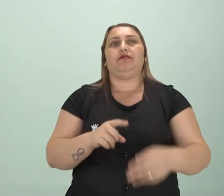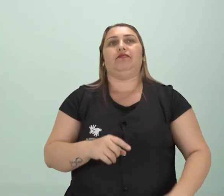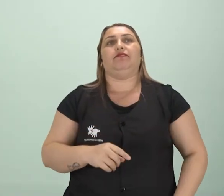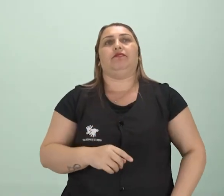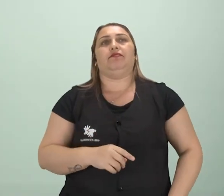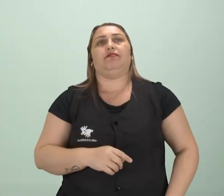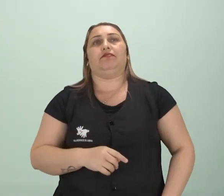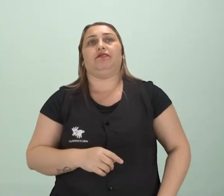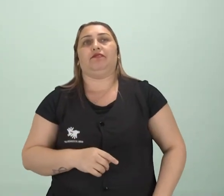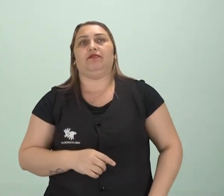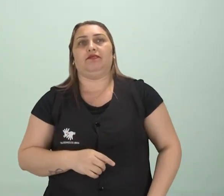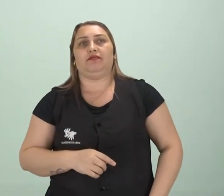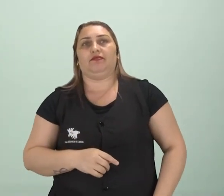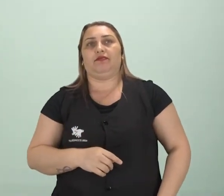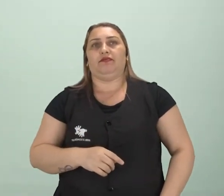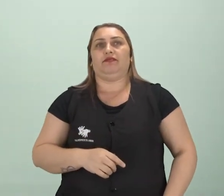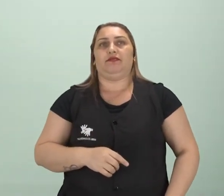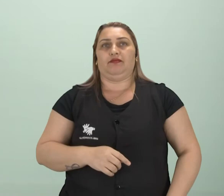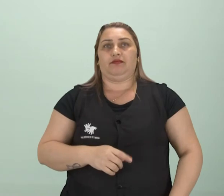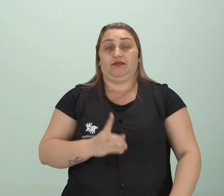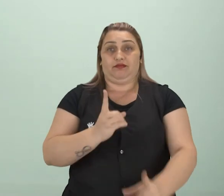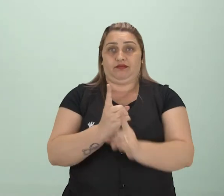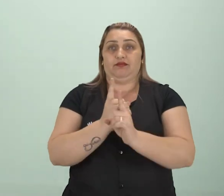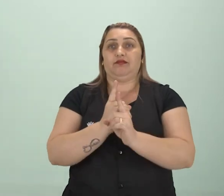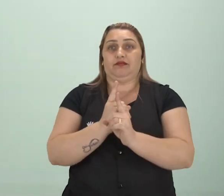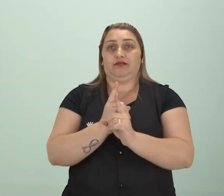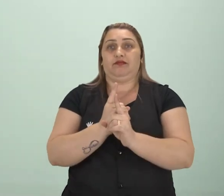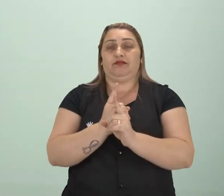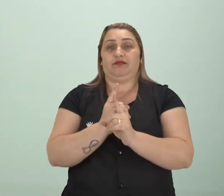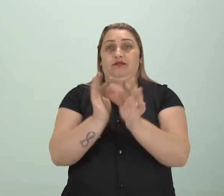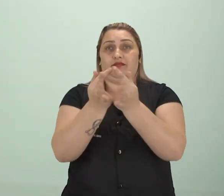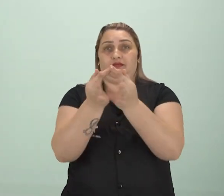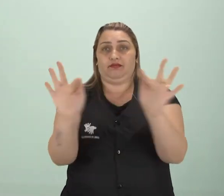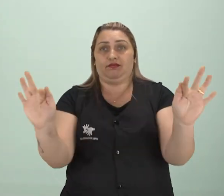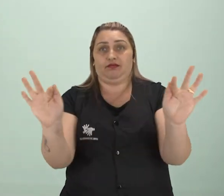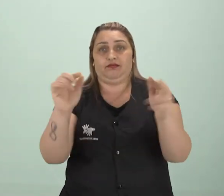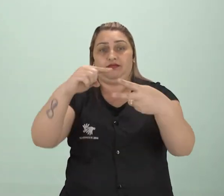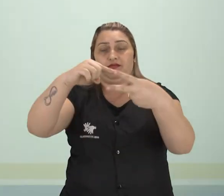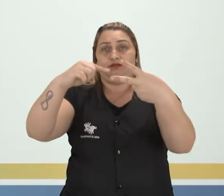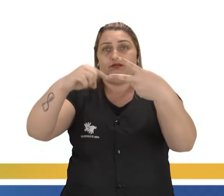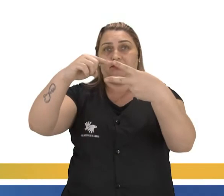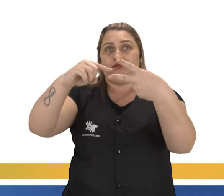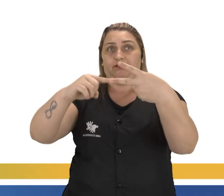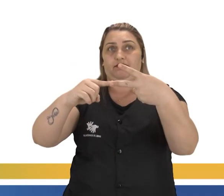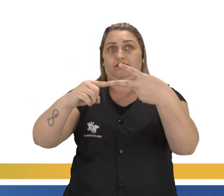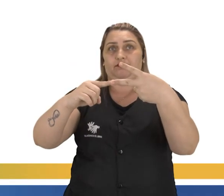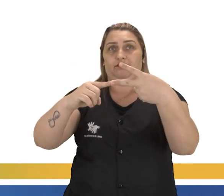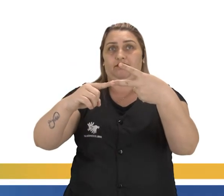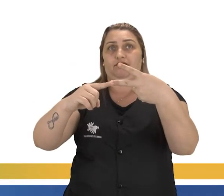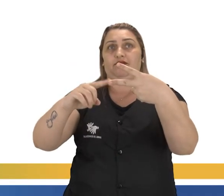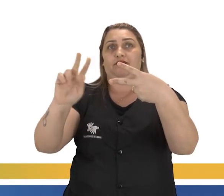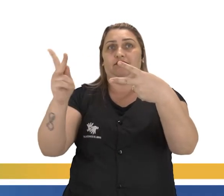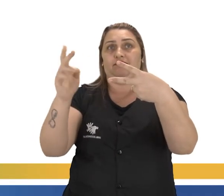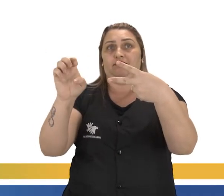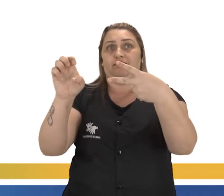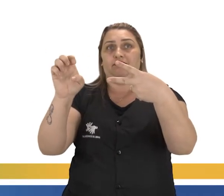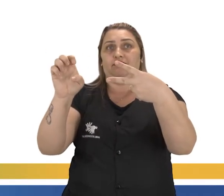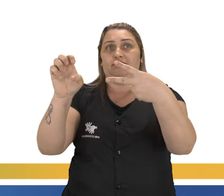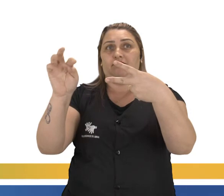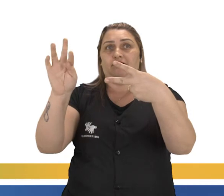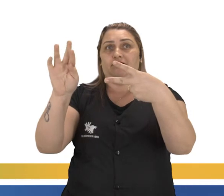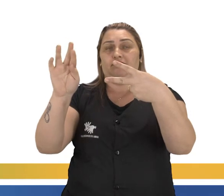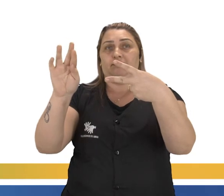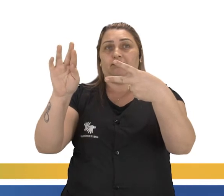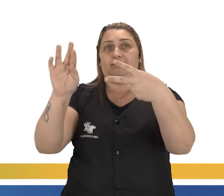atividade. Nessa segunda atividade, nós vamos levar em consideração somente dois, que são os heterogenéricos e